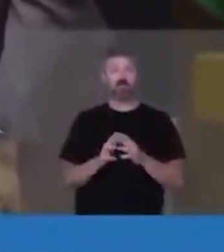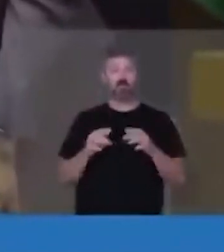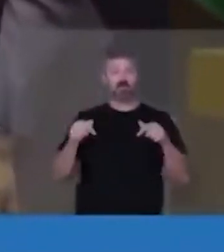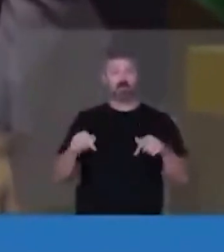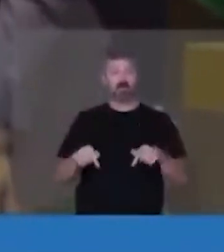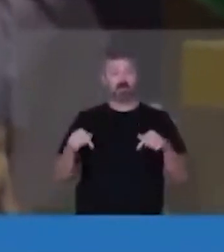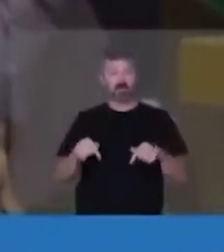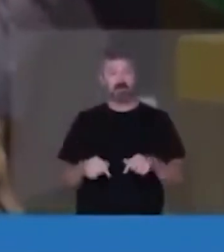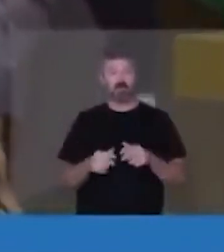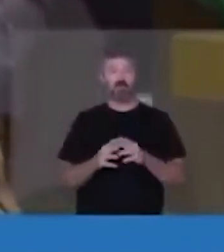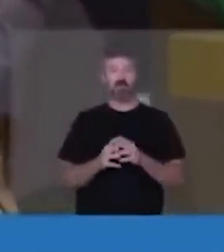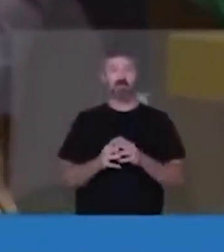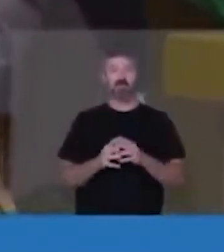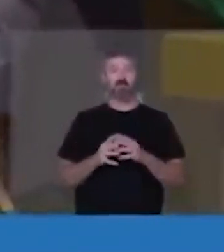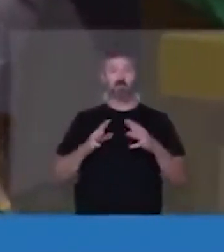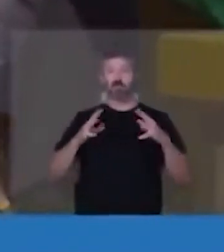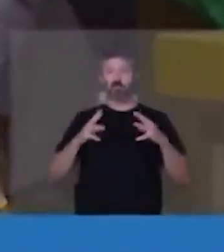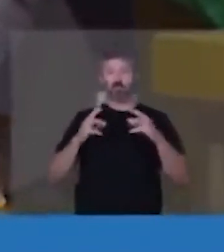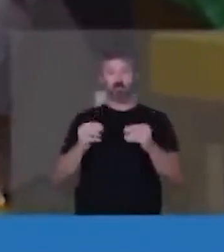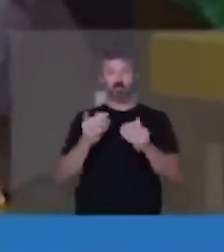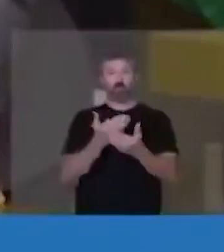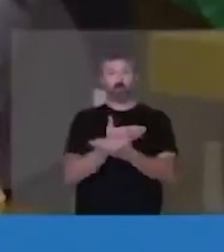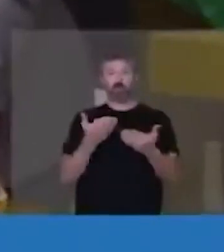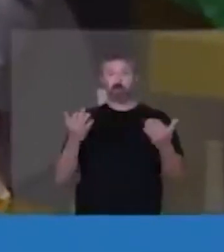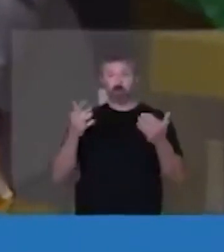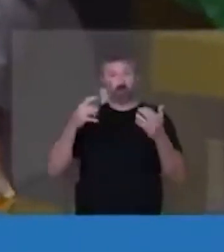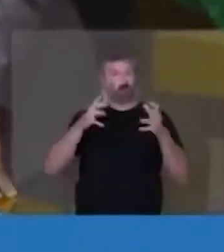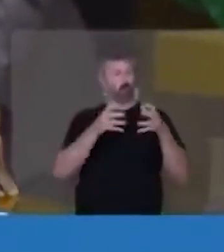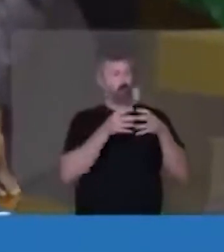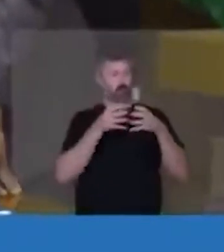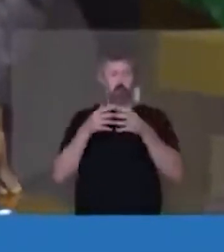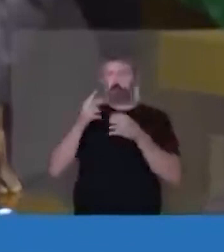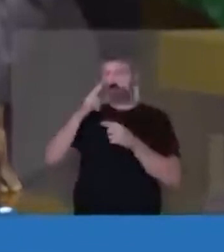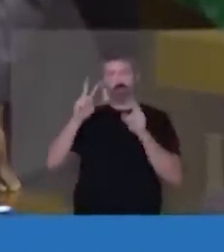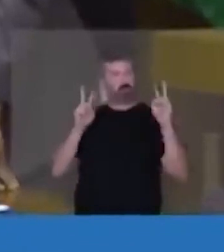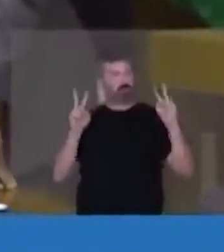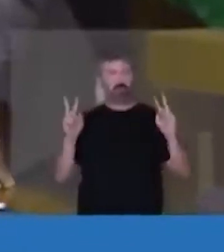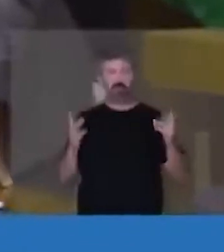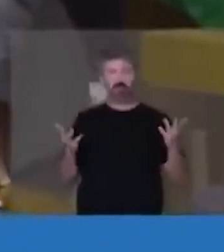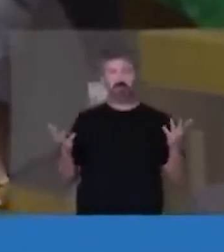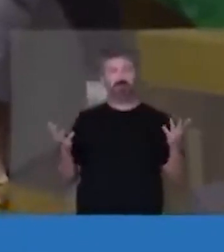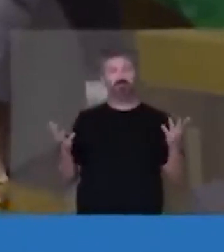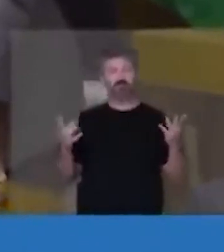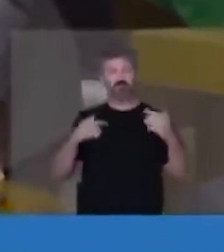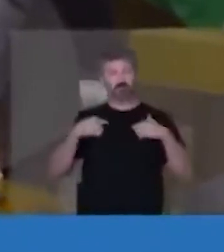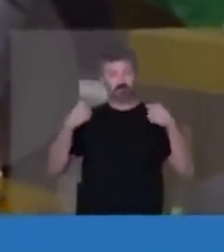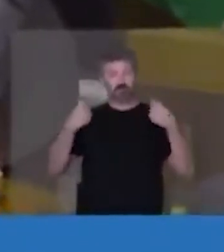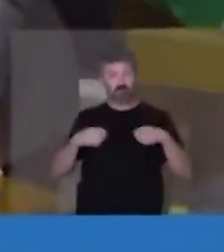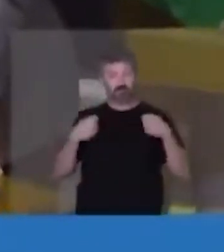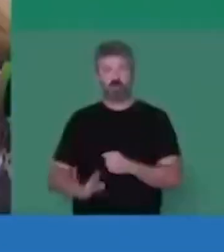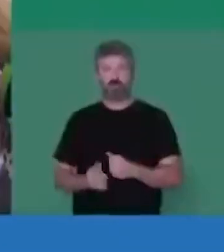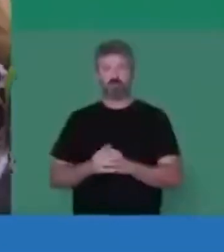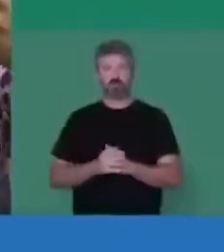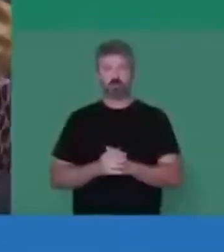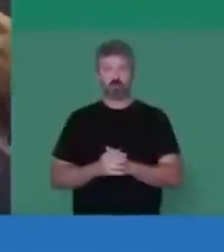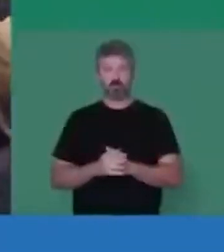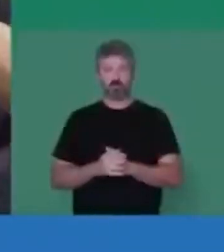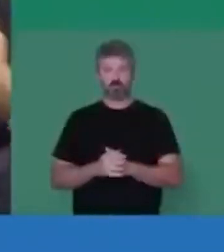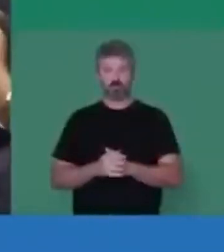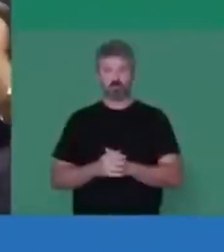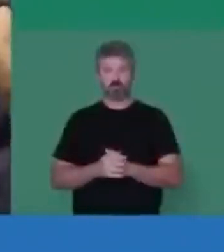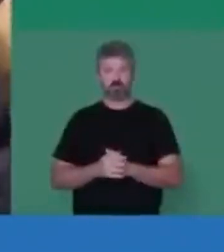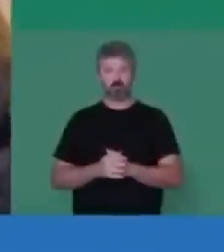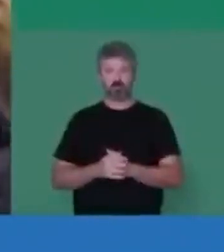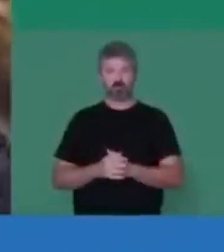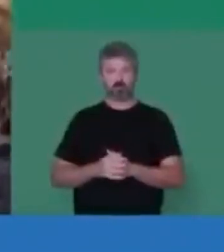Atualmente, a data é considerada feriado apenas em alguns municípios e estados que aprovaram leis locais. Por exemplo,